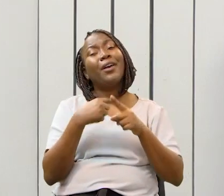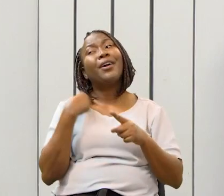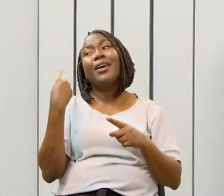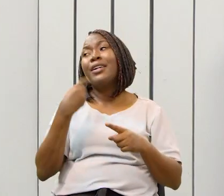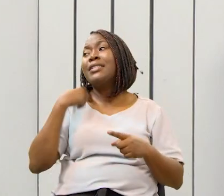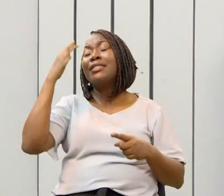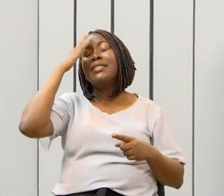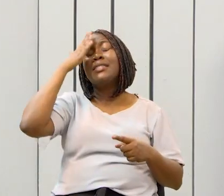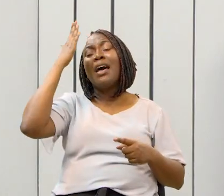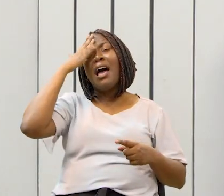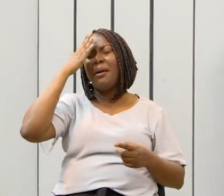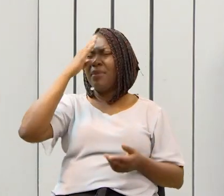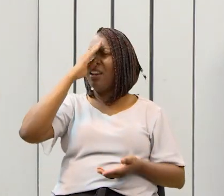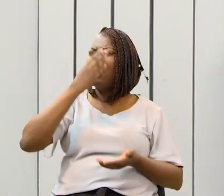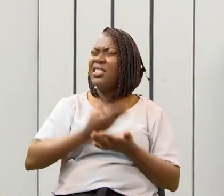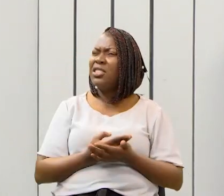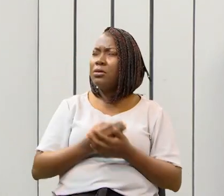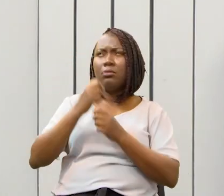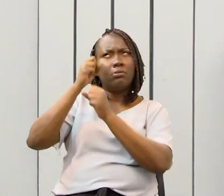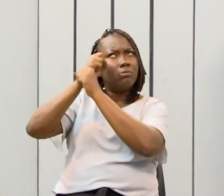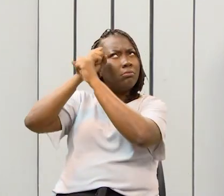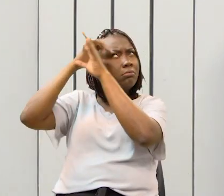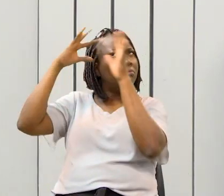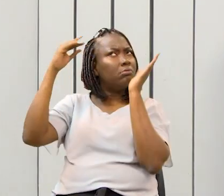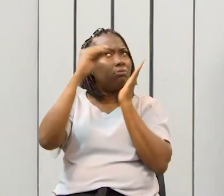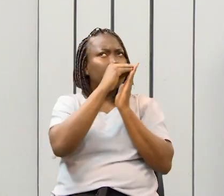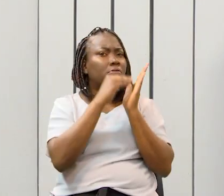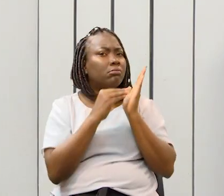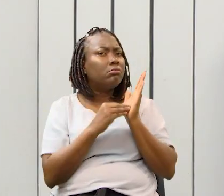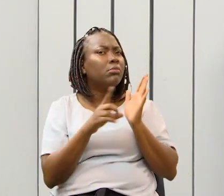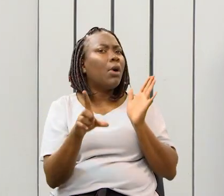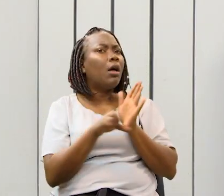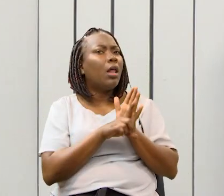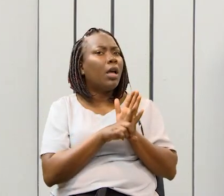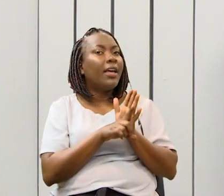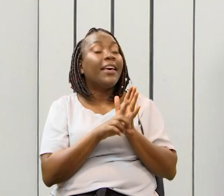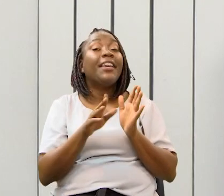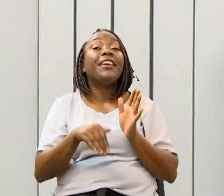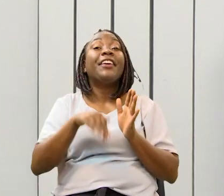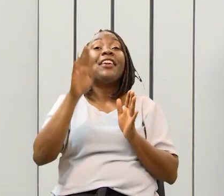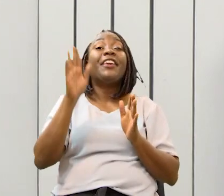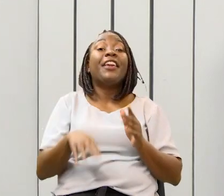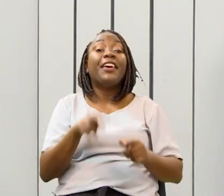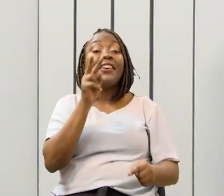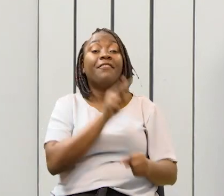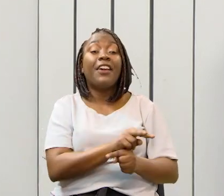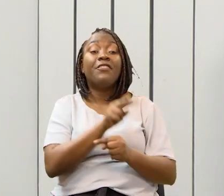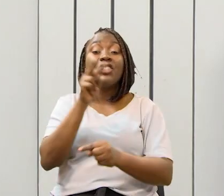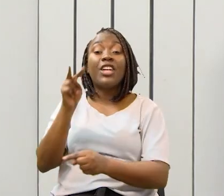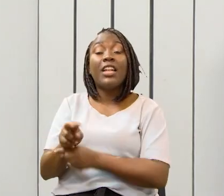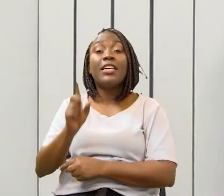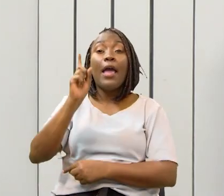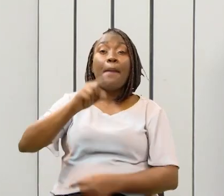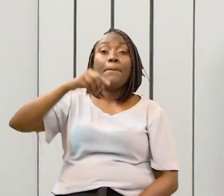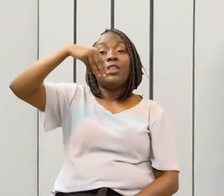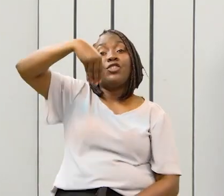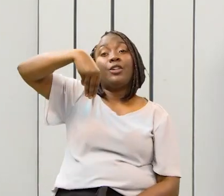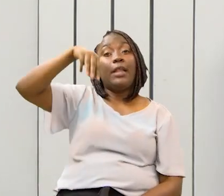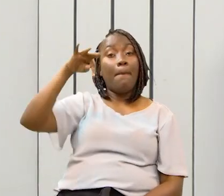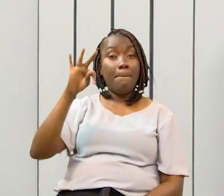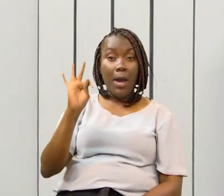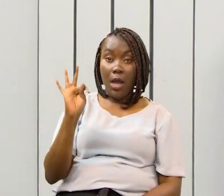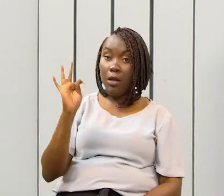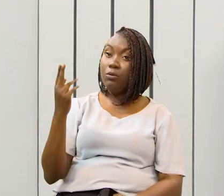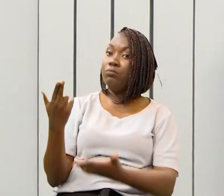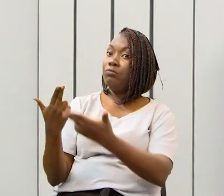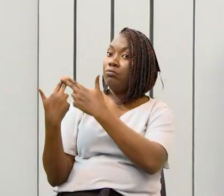gente sabe que, acredito que esteja previsto na lei, quem vai fiscalizar é o Ministério do Trabalho,